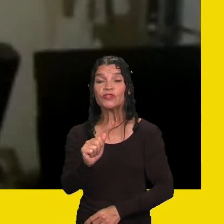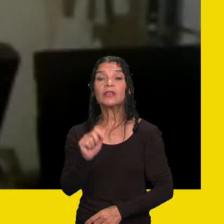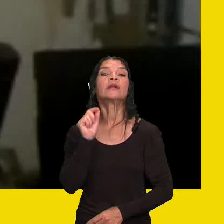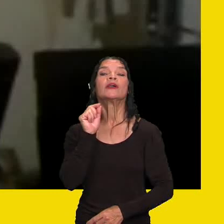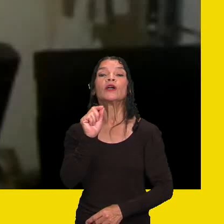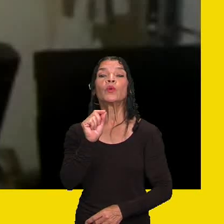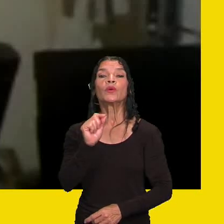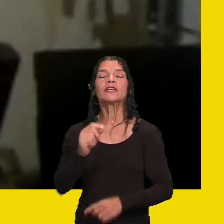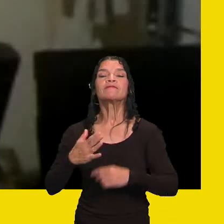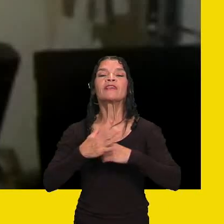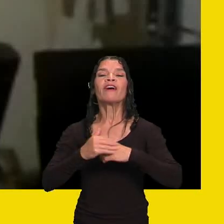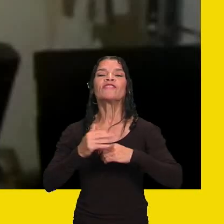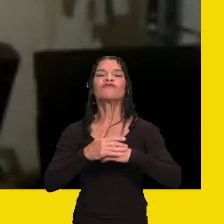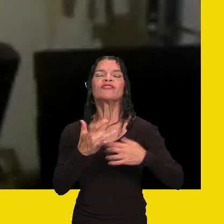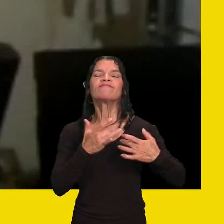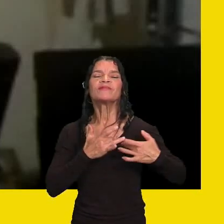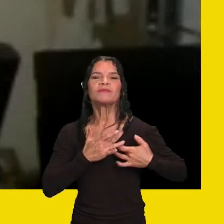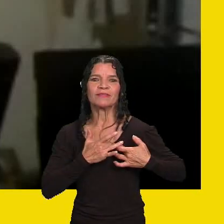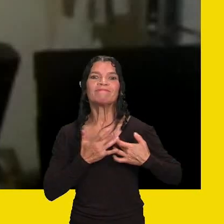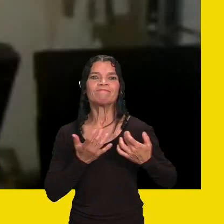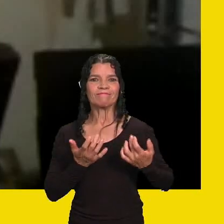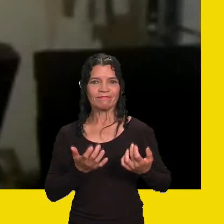de uma afetividade.